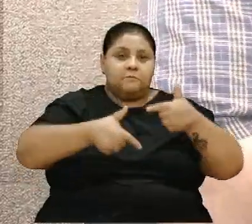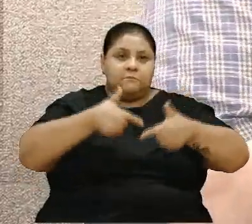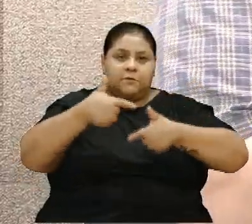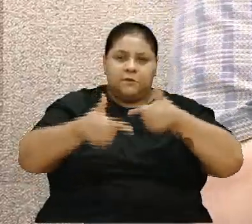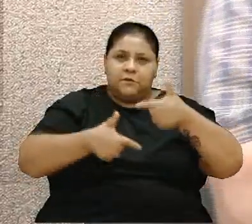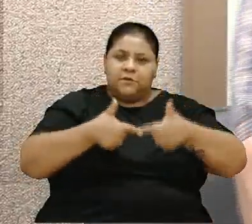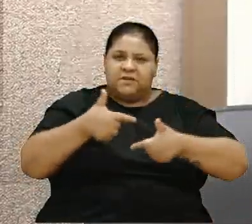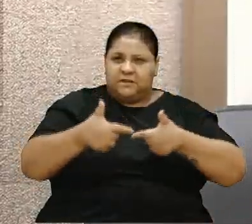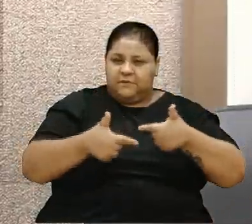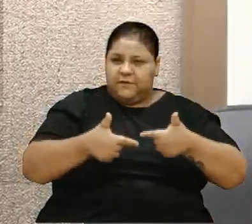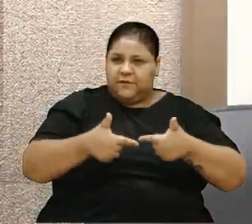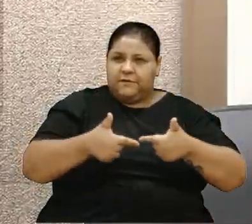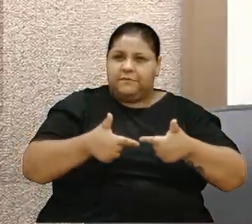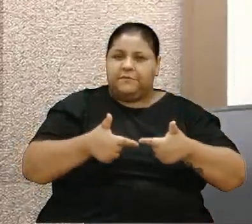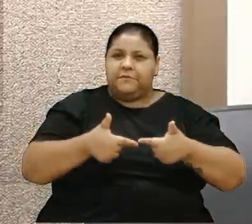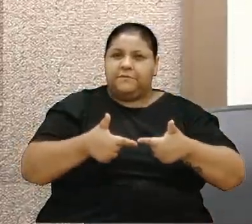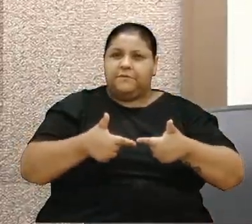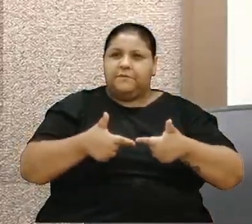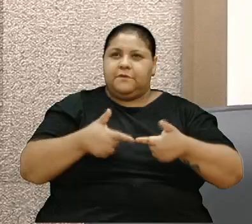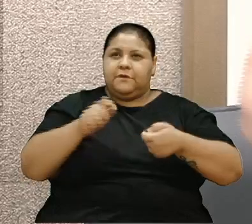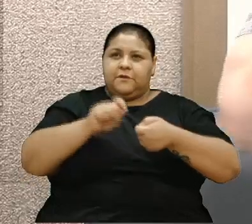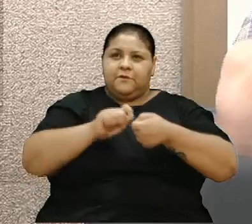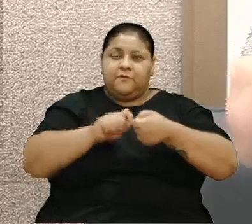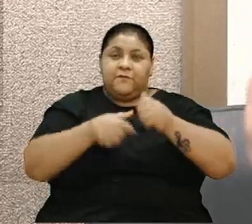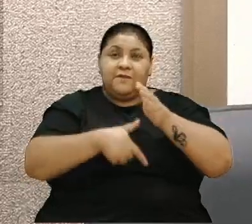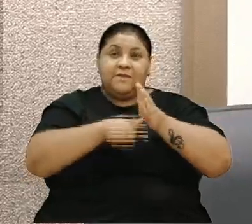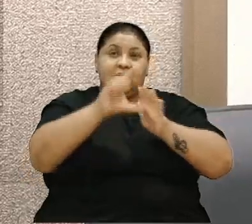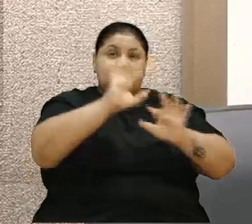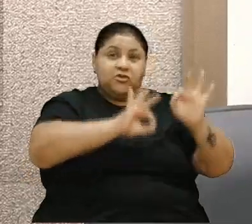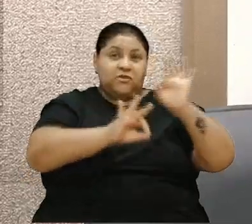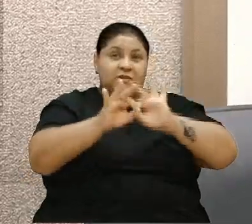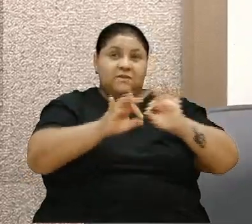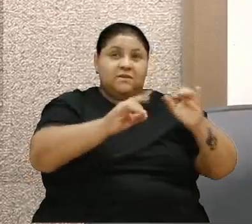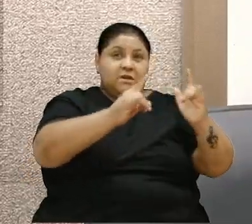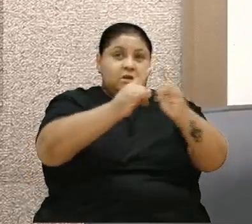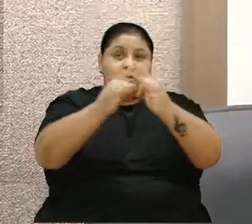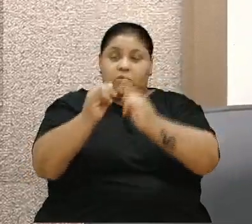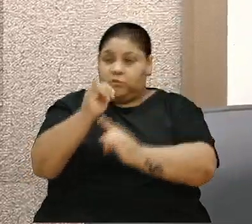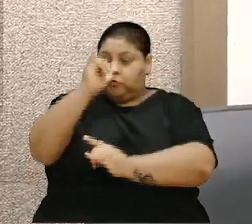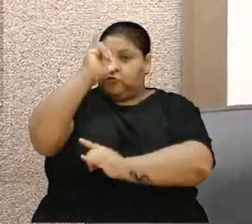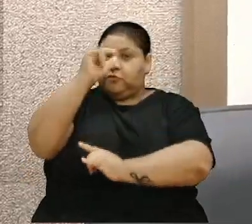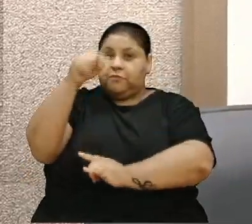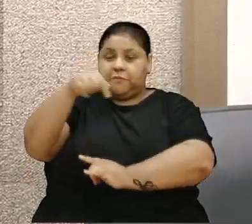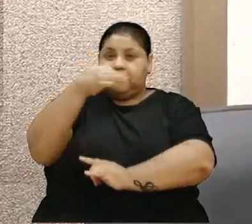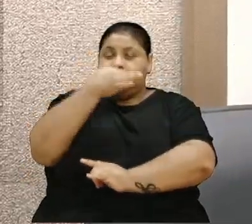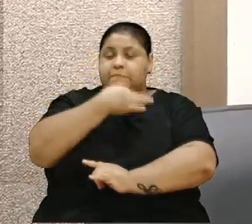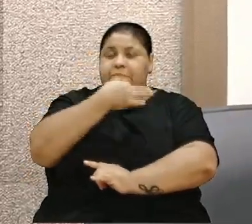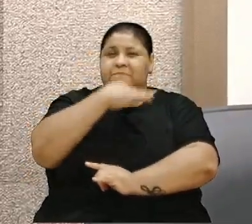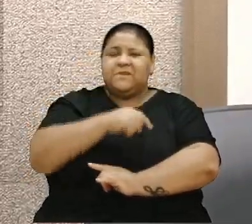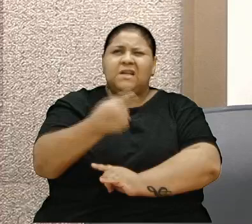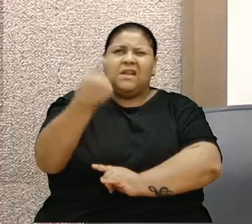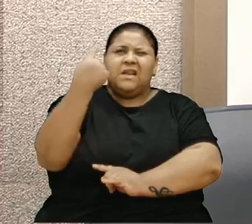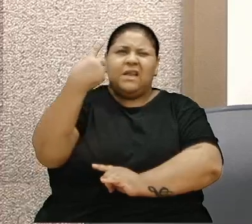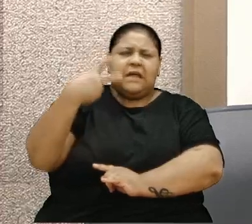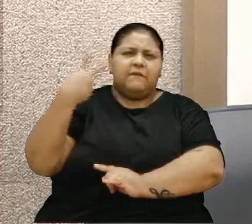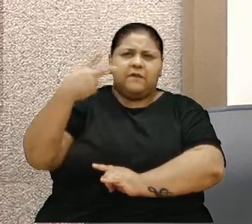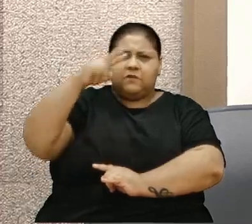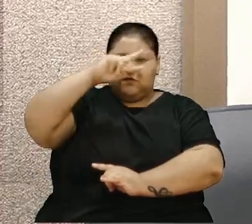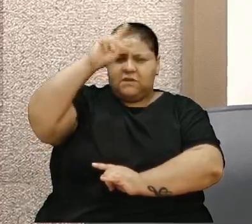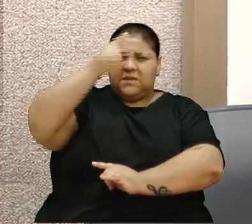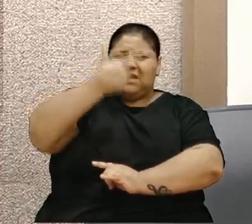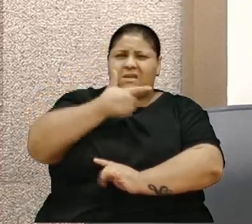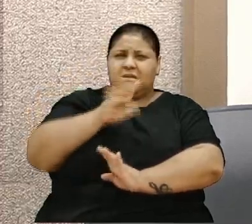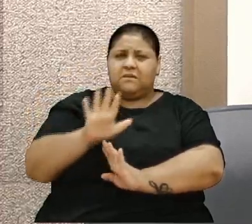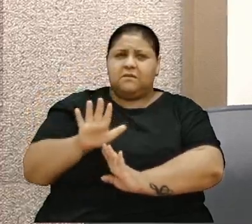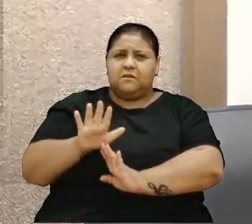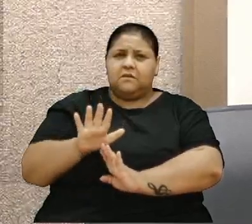inclusive antes, né, quando montou o Instituto Quindim aqui em Caxias. Na época, vereador Edson, se não me engano, talvez